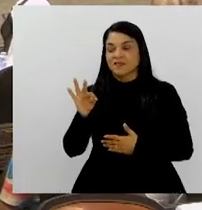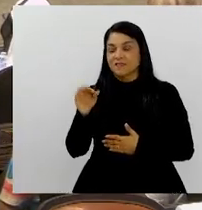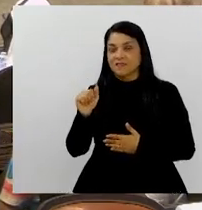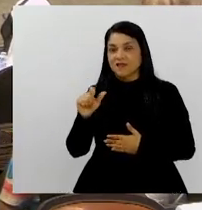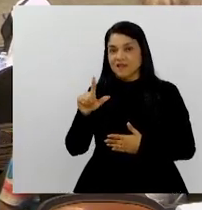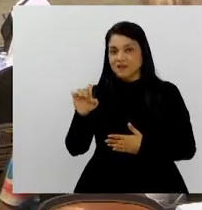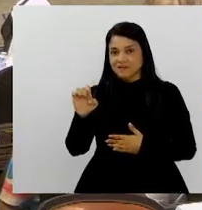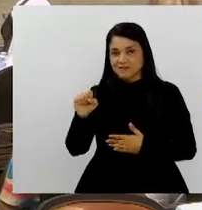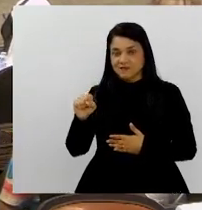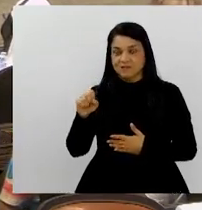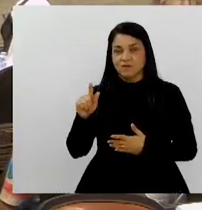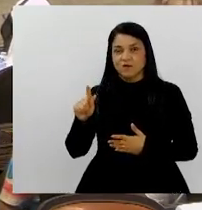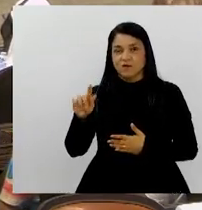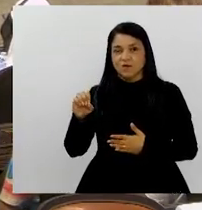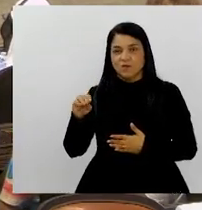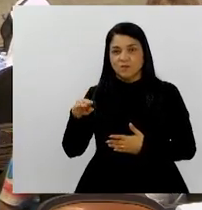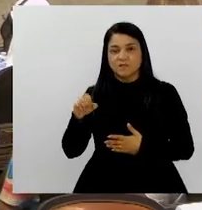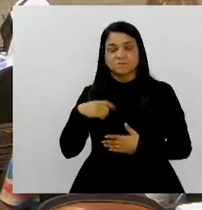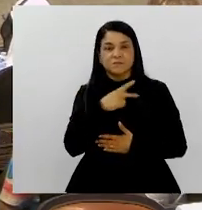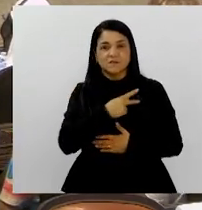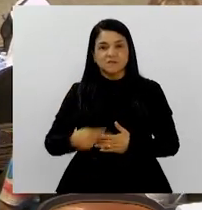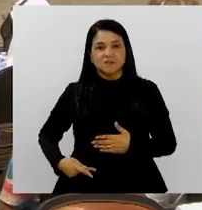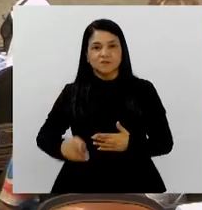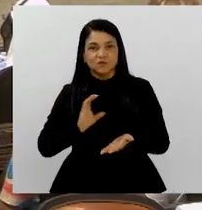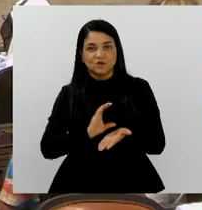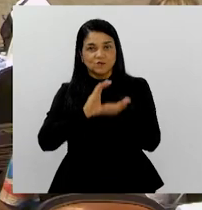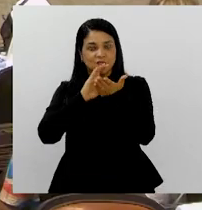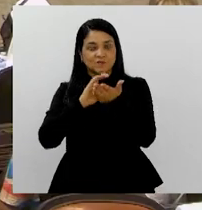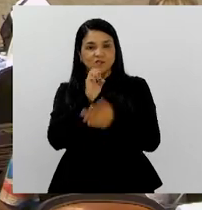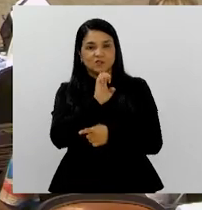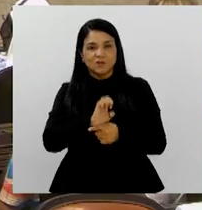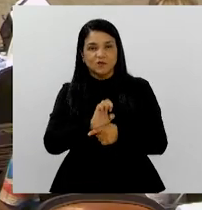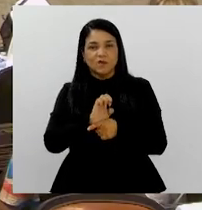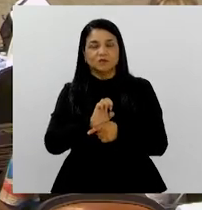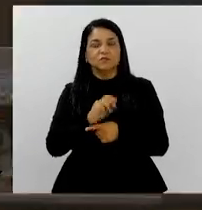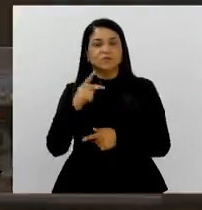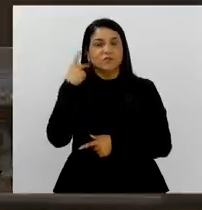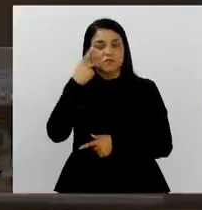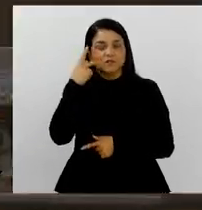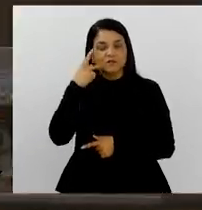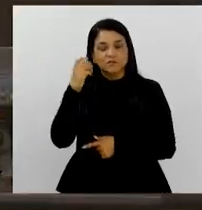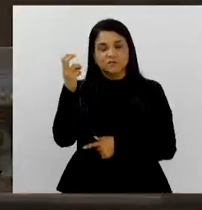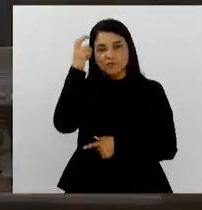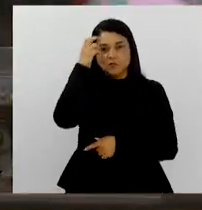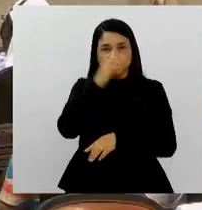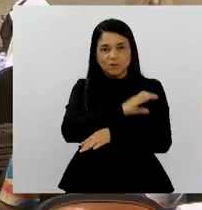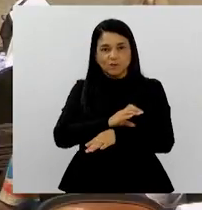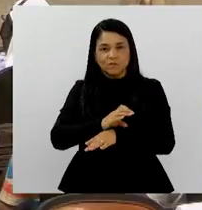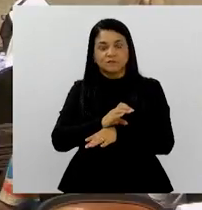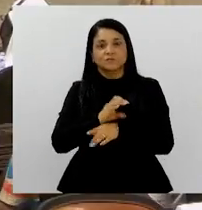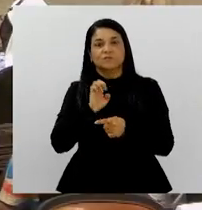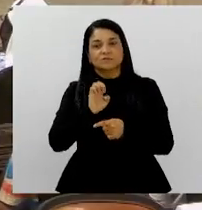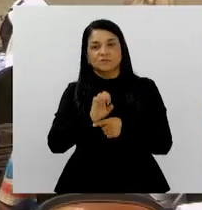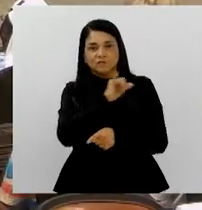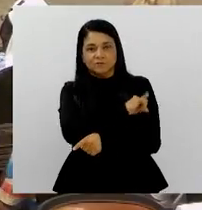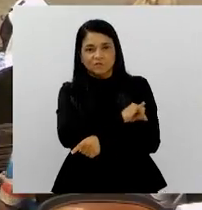Gomes, presidente do Conselho Estadual de Políticas Culturais do Estado do Rio de Janeiro.